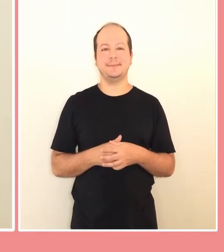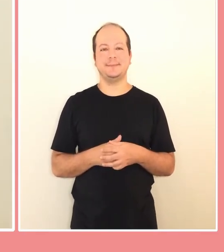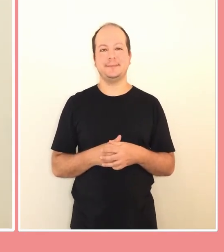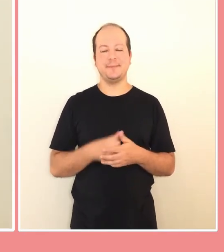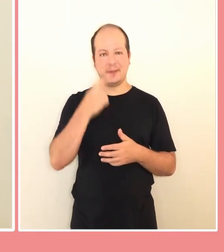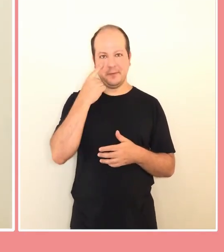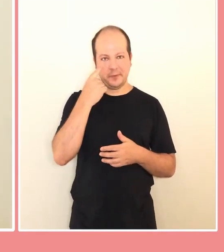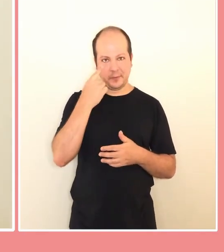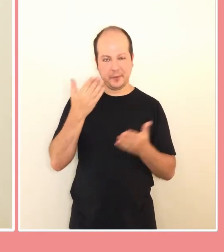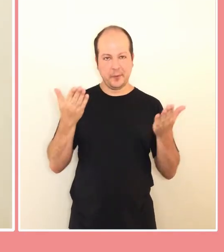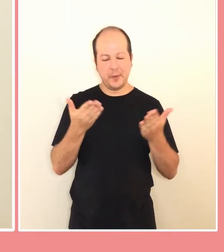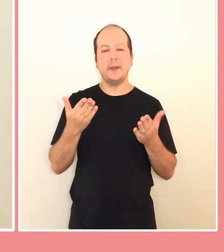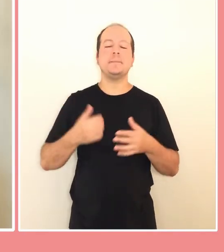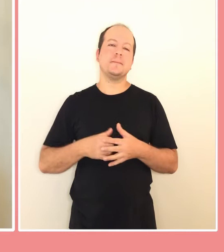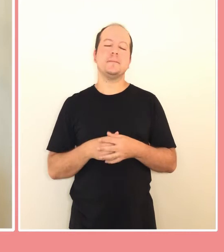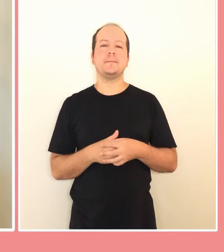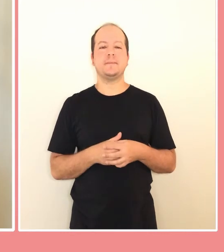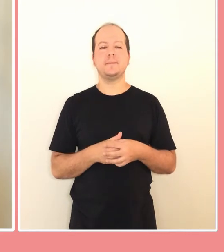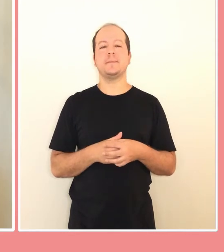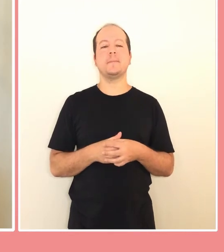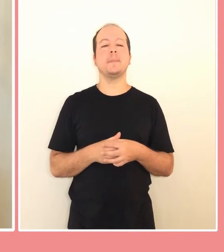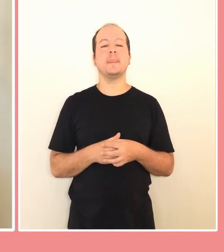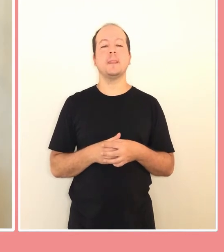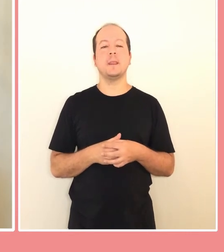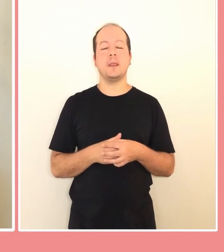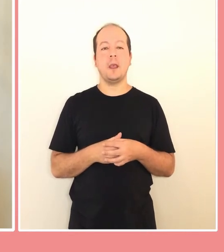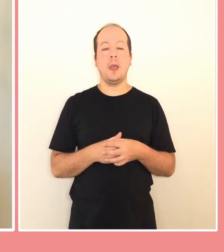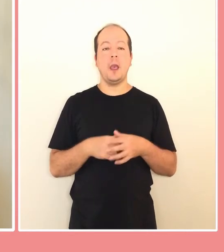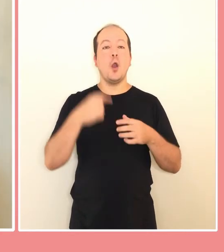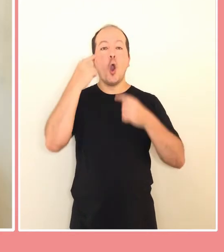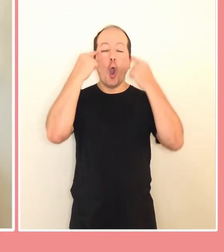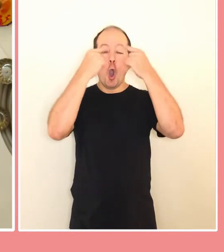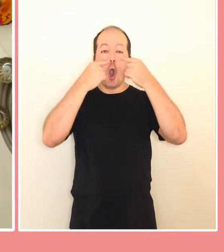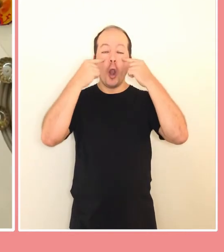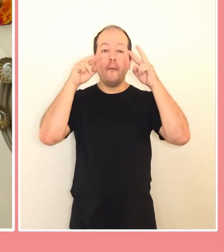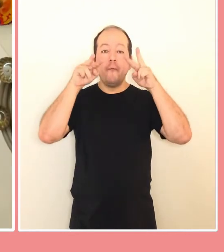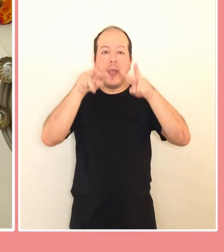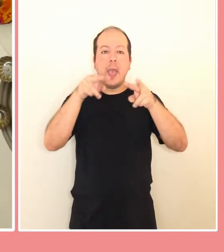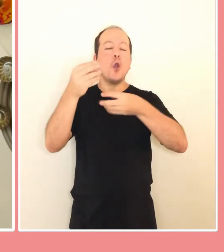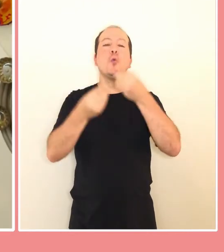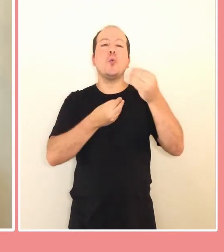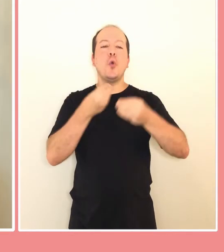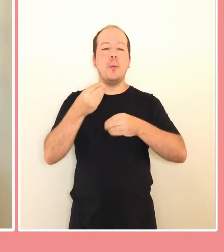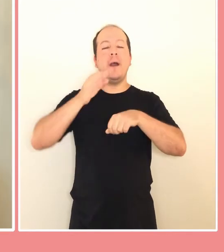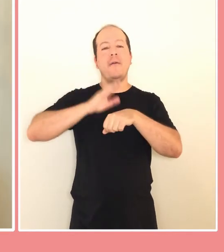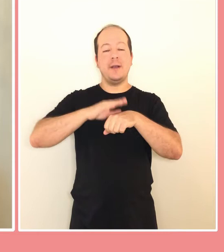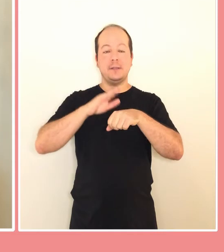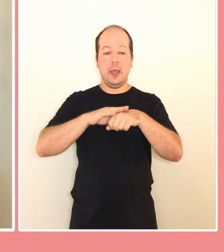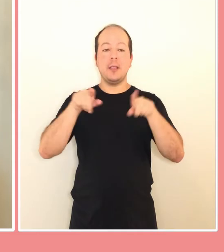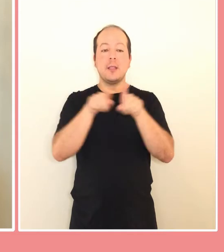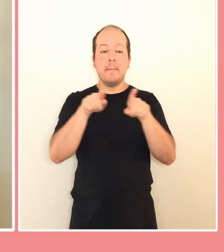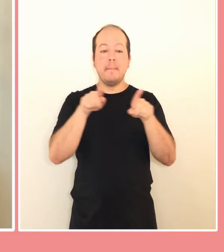então, agora a parte de enxergar, de ver. Para enxergar, vamos agora fazer os